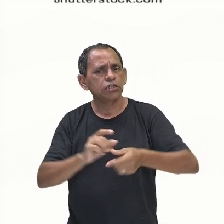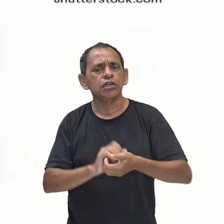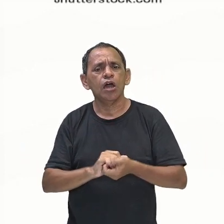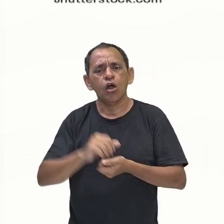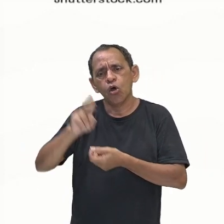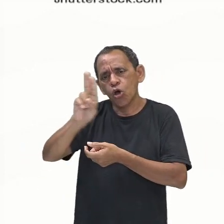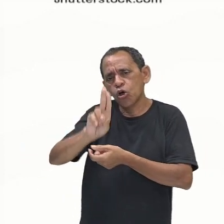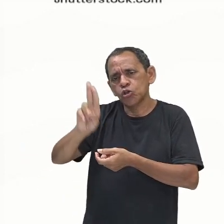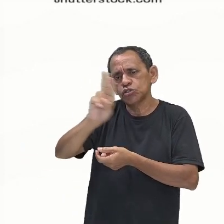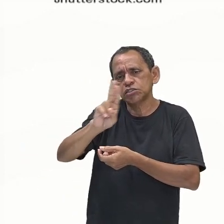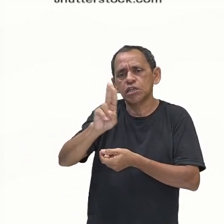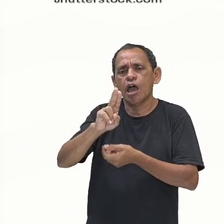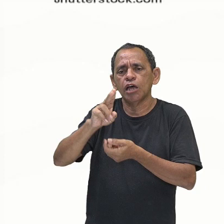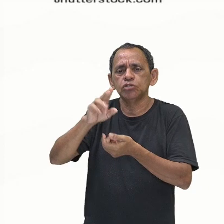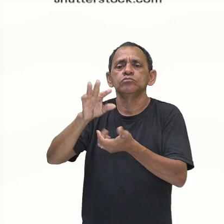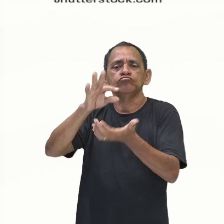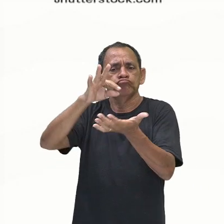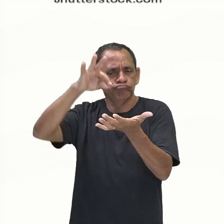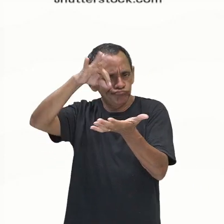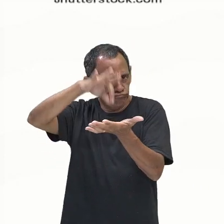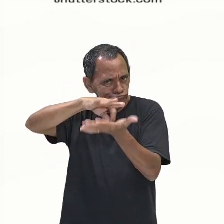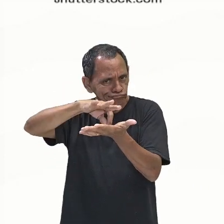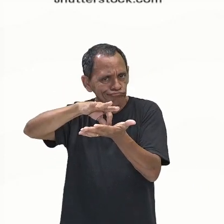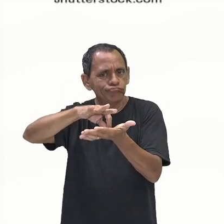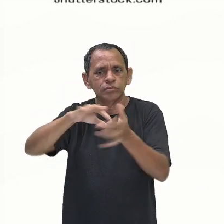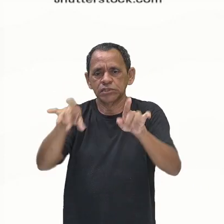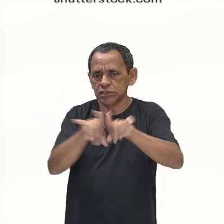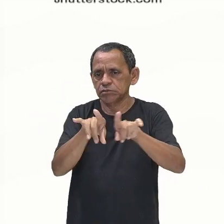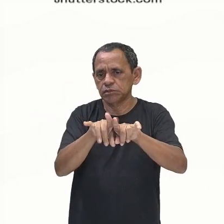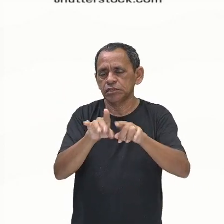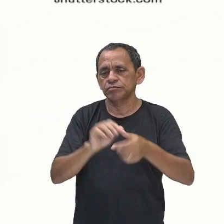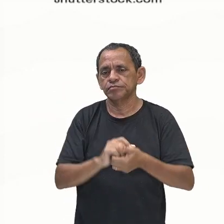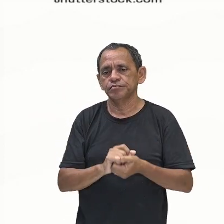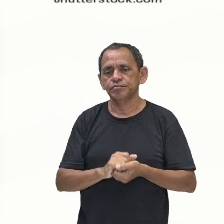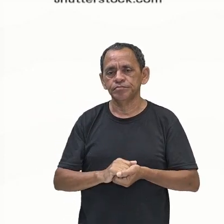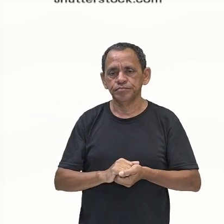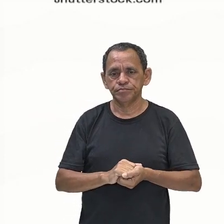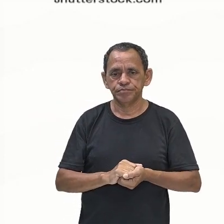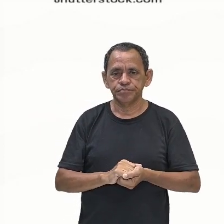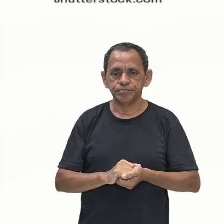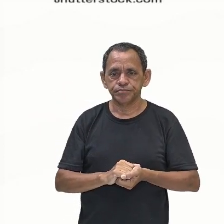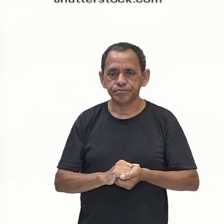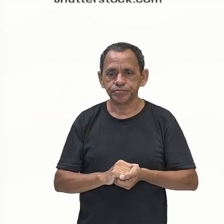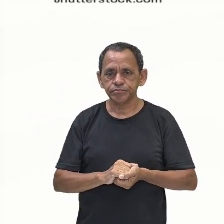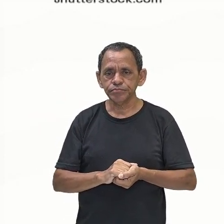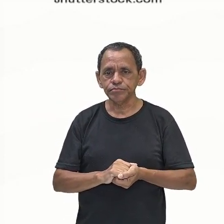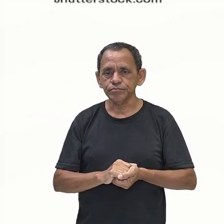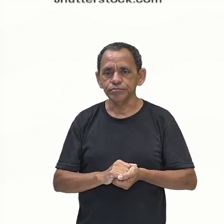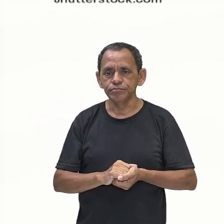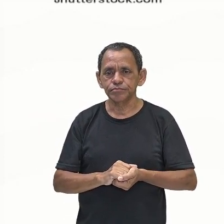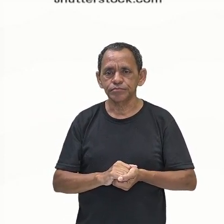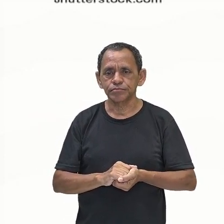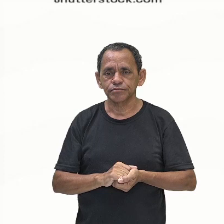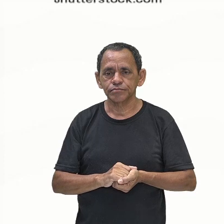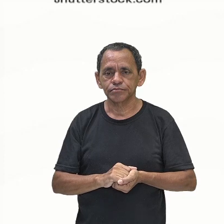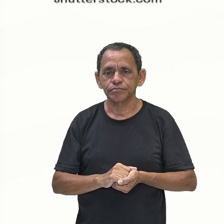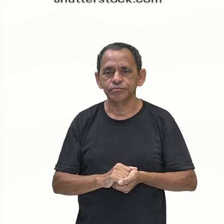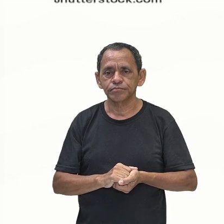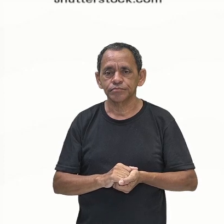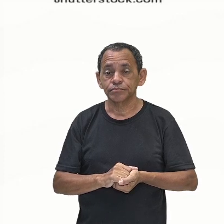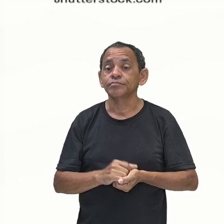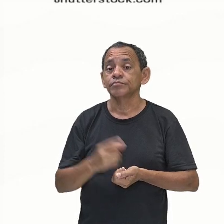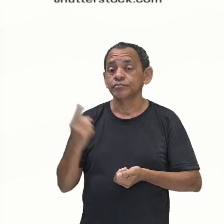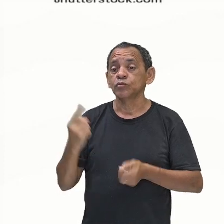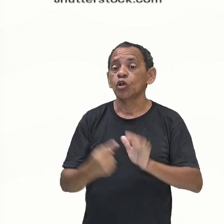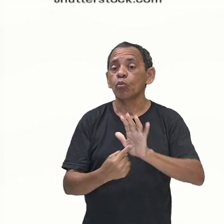aqui nós temos um painel de um avião, né? E aqui nós temos, na fotografia número 1, ali o equipamento de GPS que